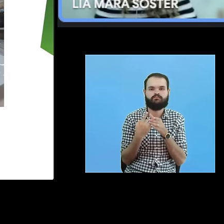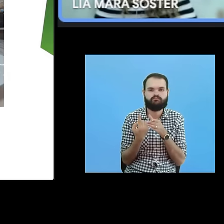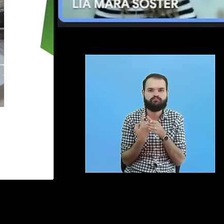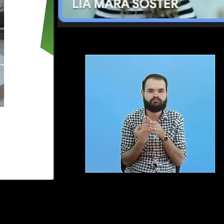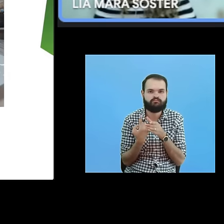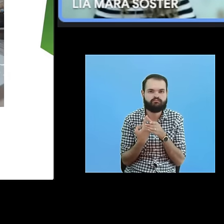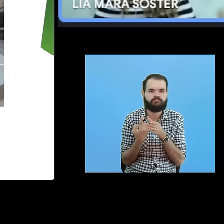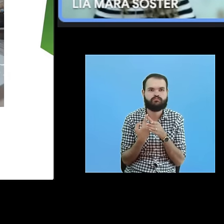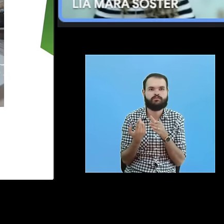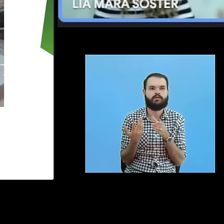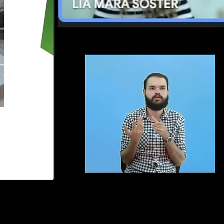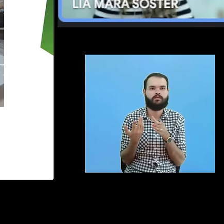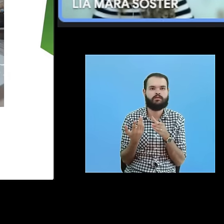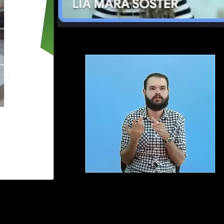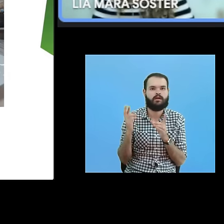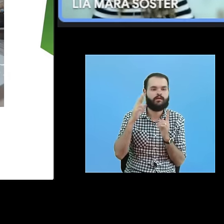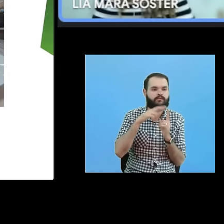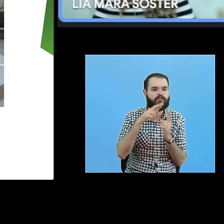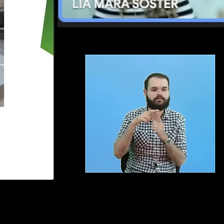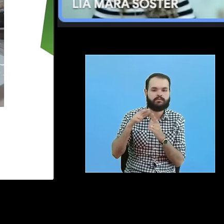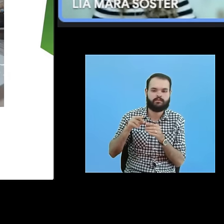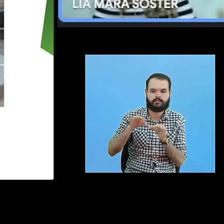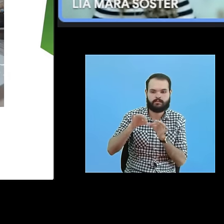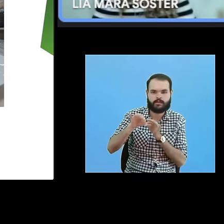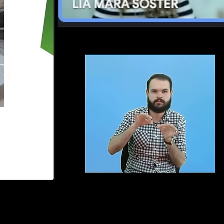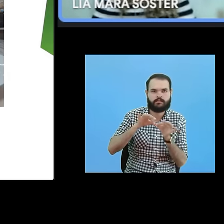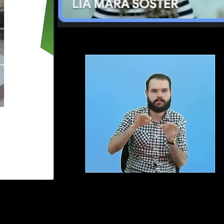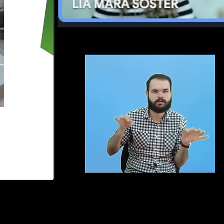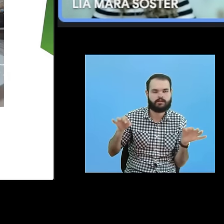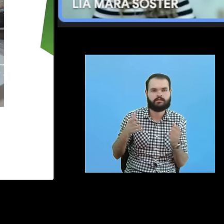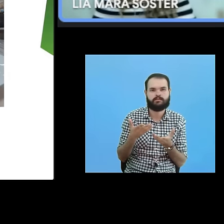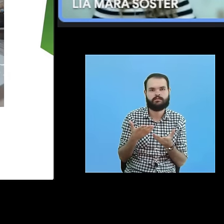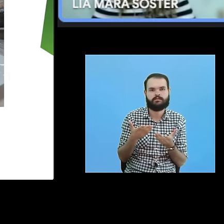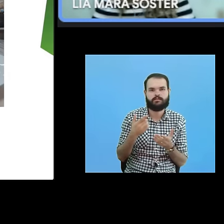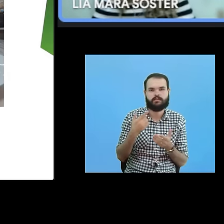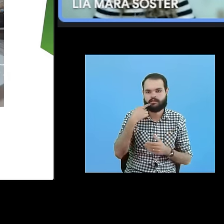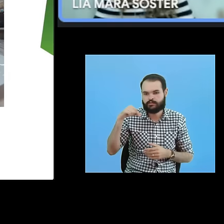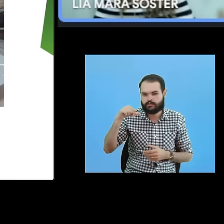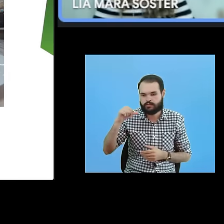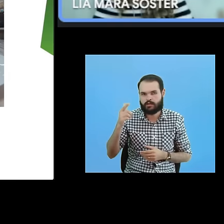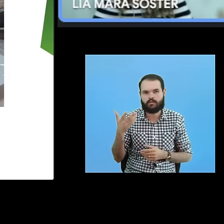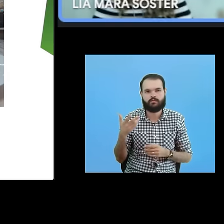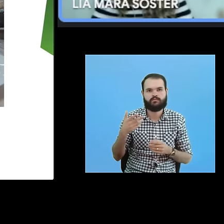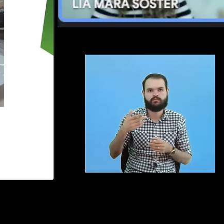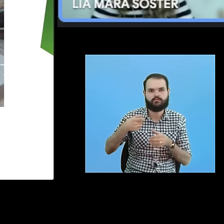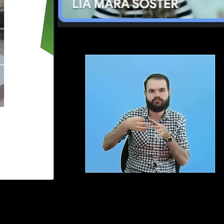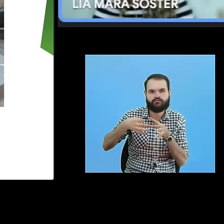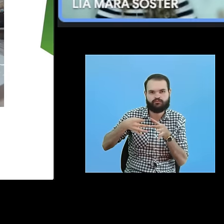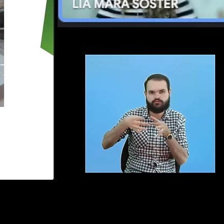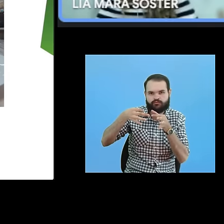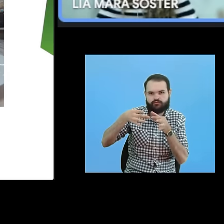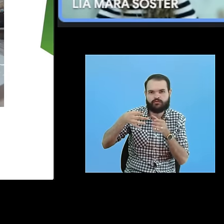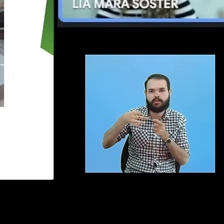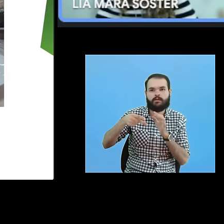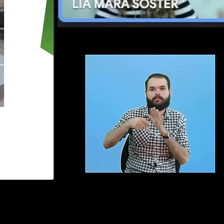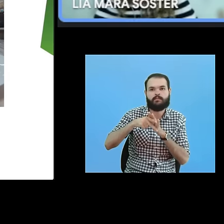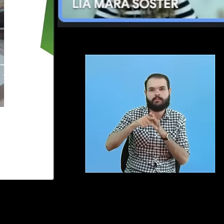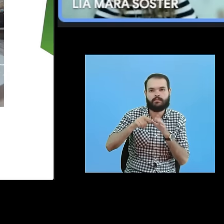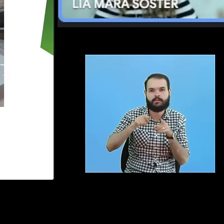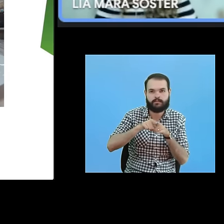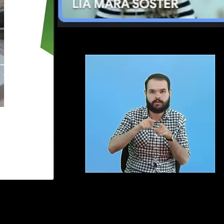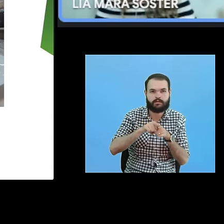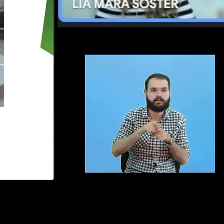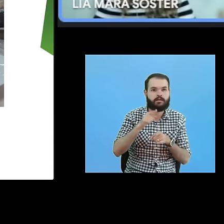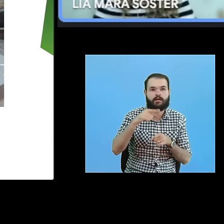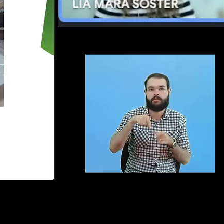liquidificadores, várias referências de medida, desde pitada de sal, xícara, que a grande maioria deles não